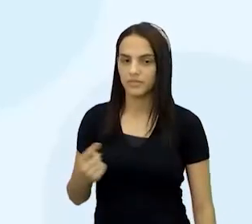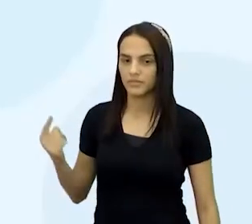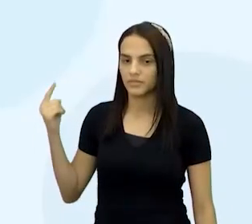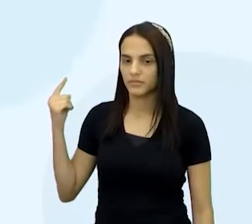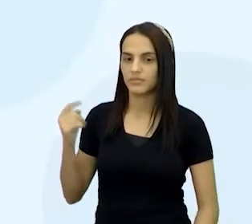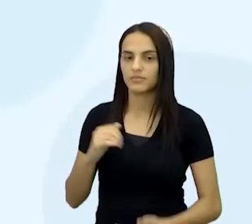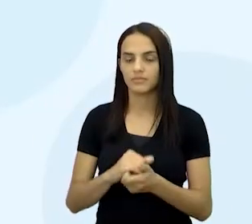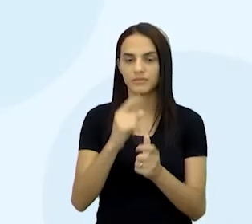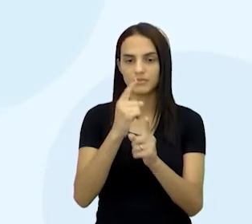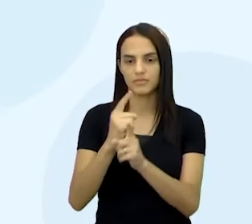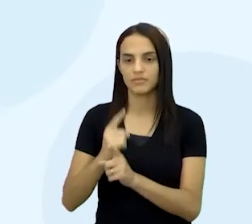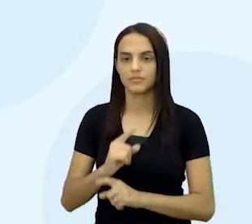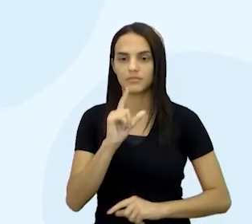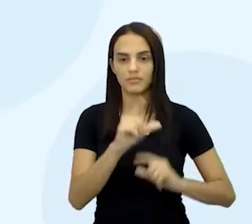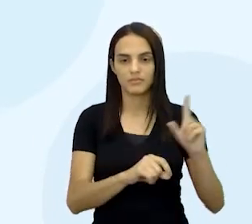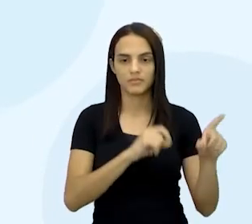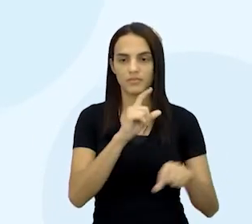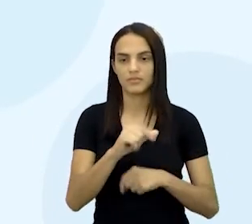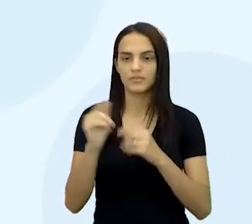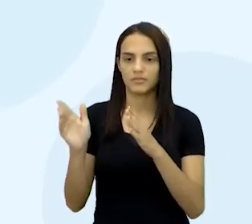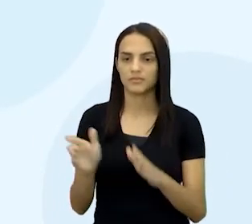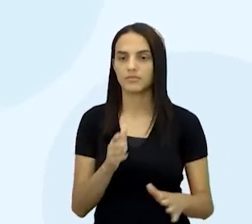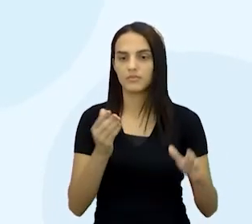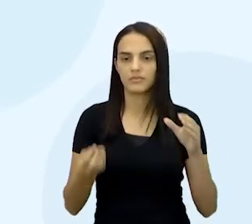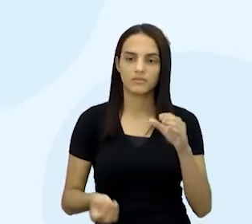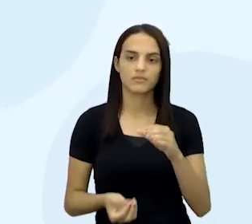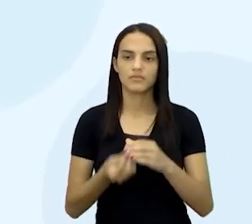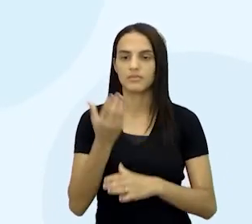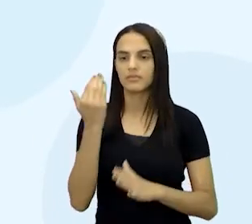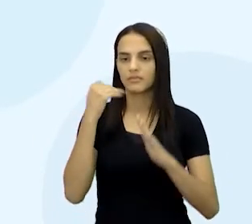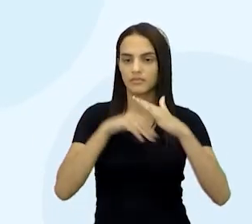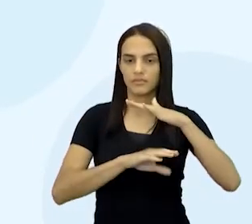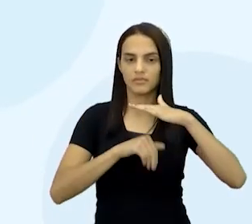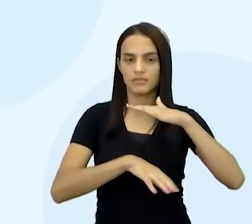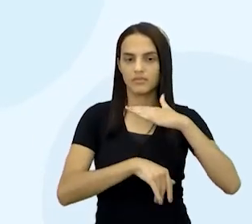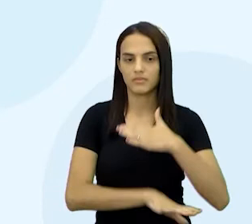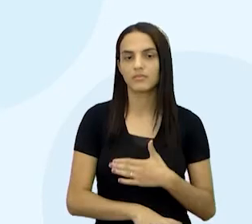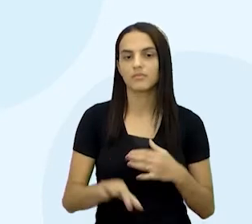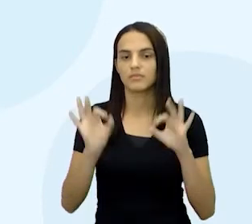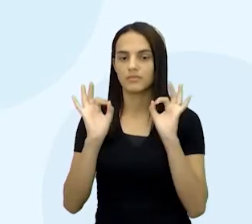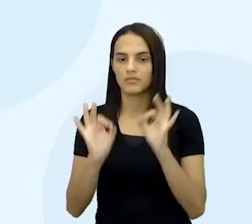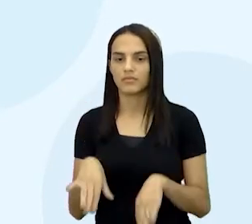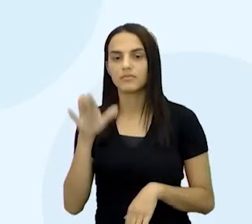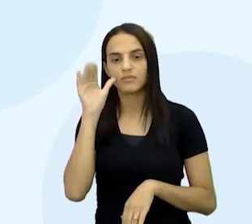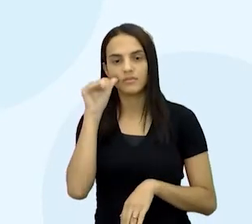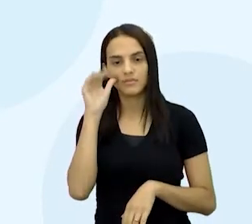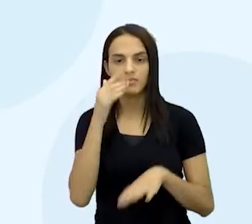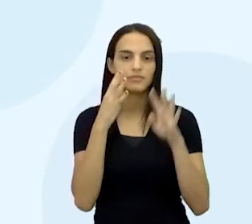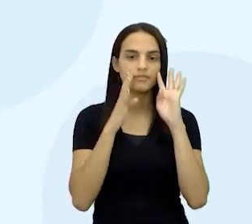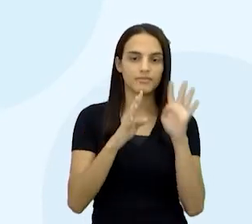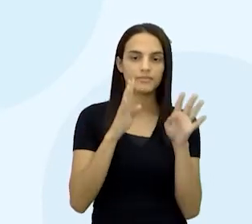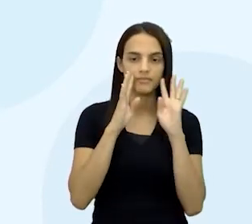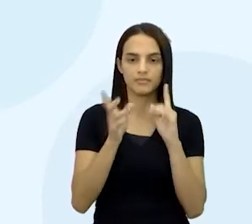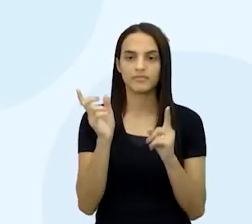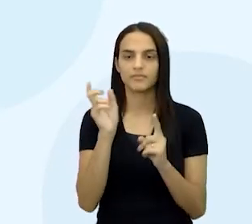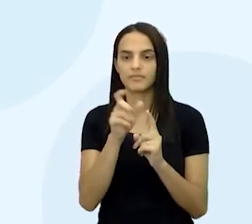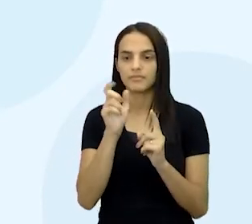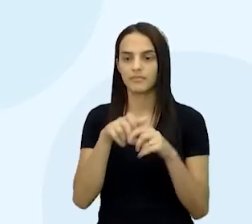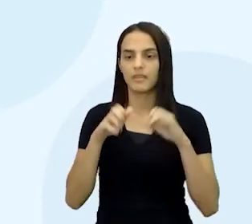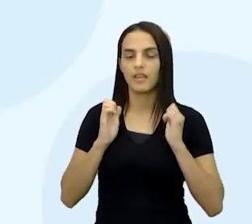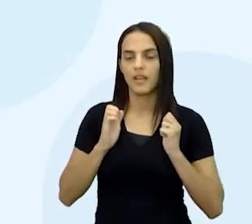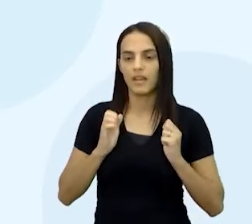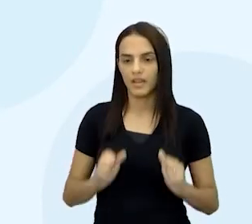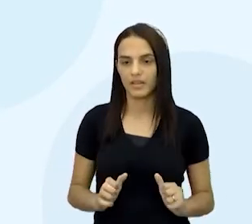vocês, identificar, selecionar, processar e analisar dados, fatos e evidências com a